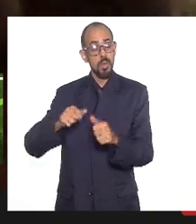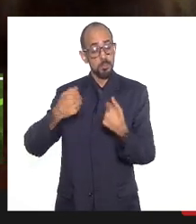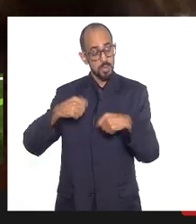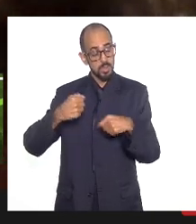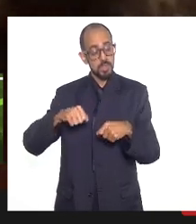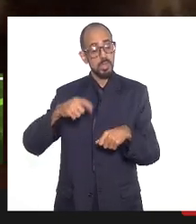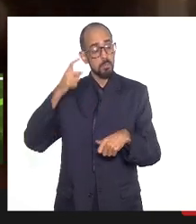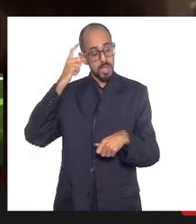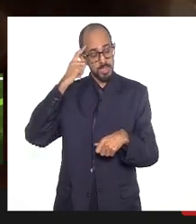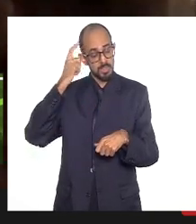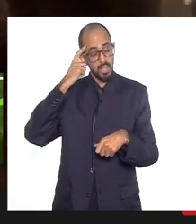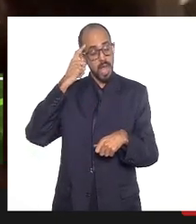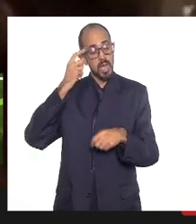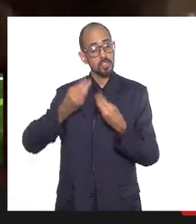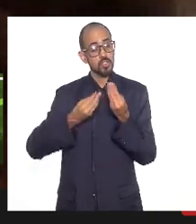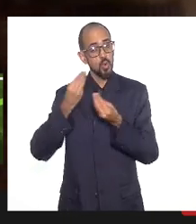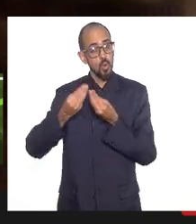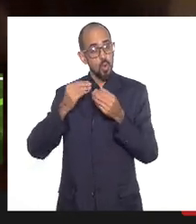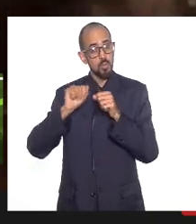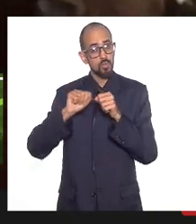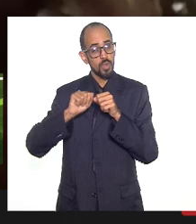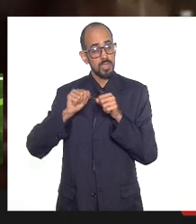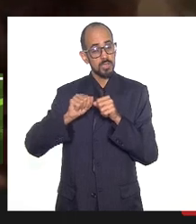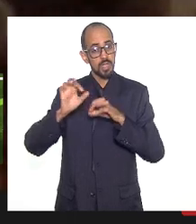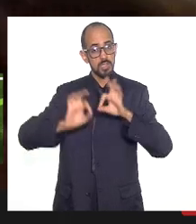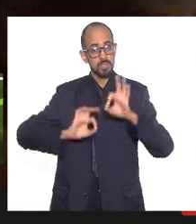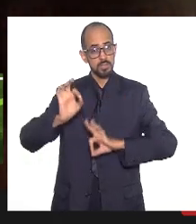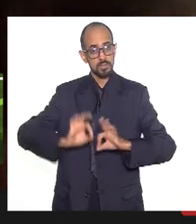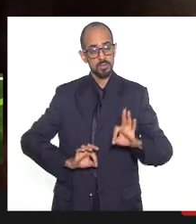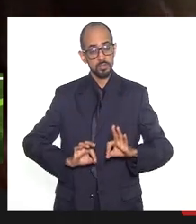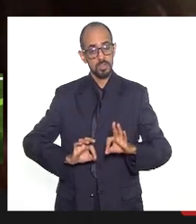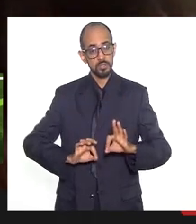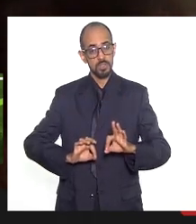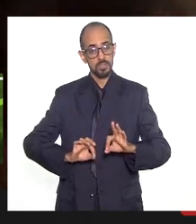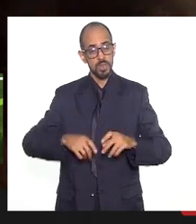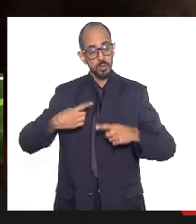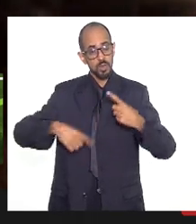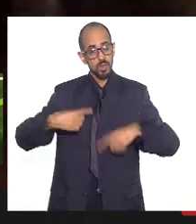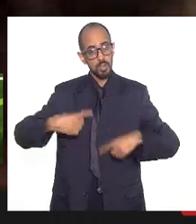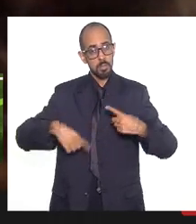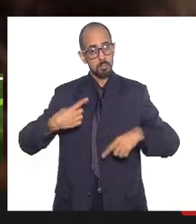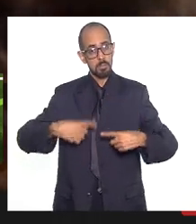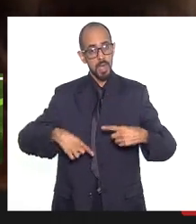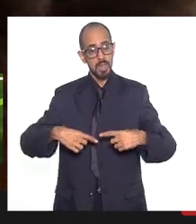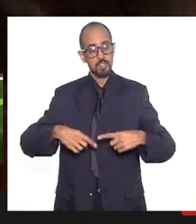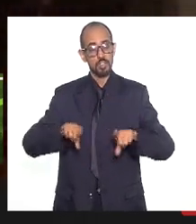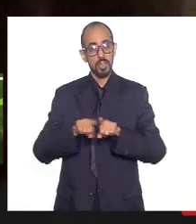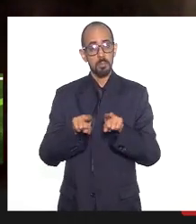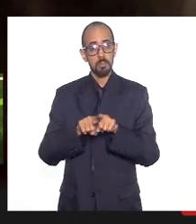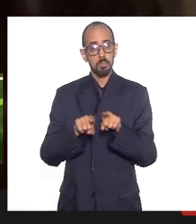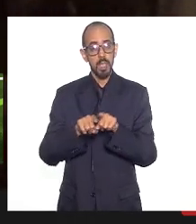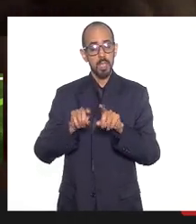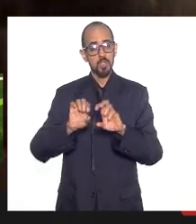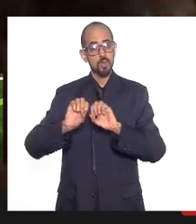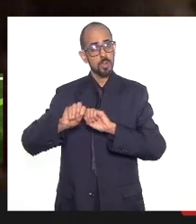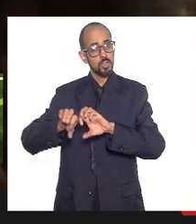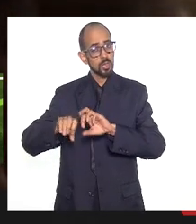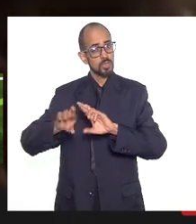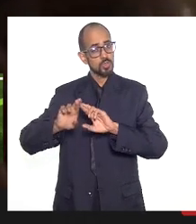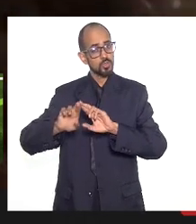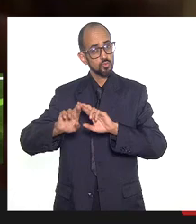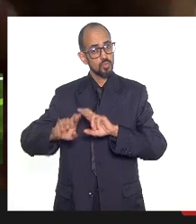pensar no cumprimento das diretrizes, no debate sobre educação diferenciada com o Fórum das